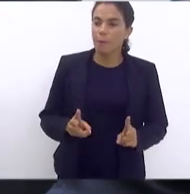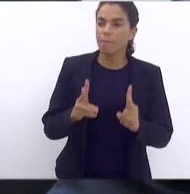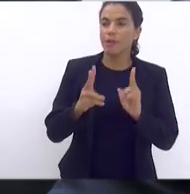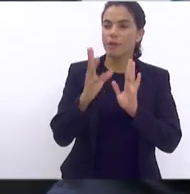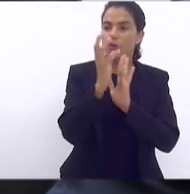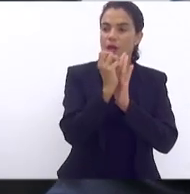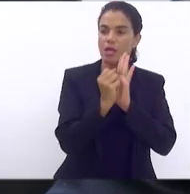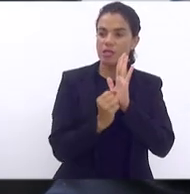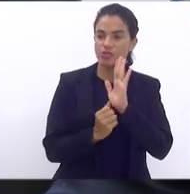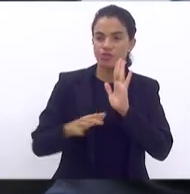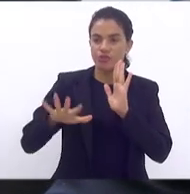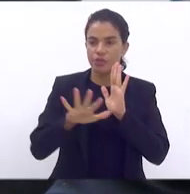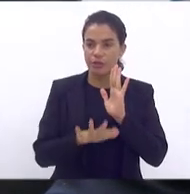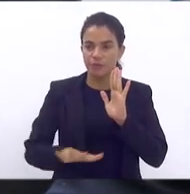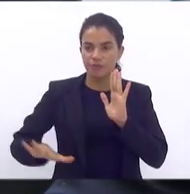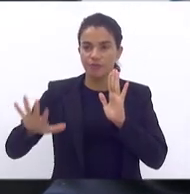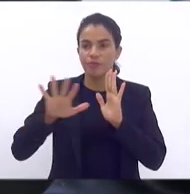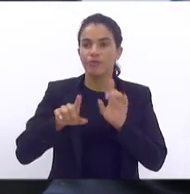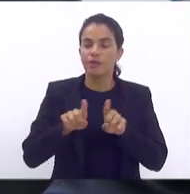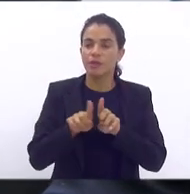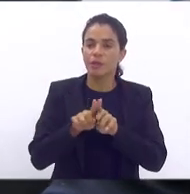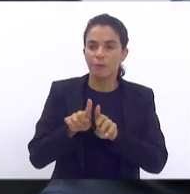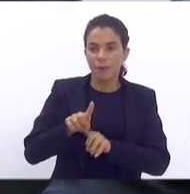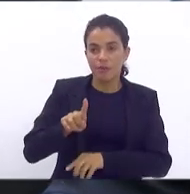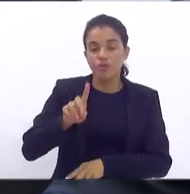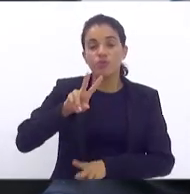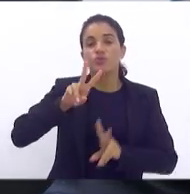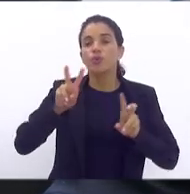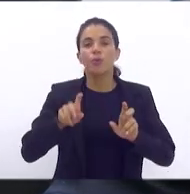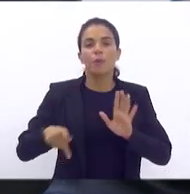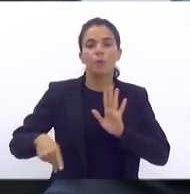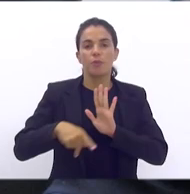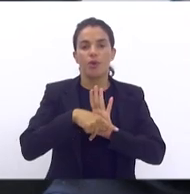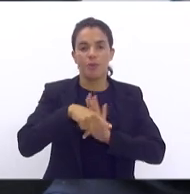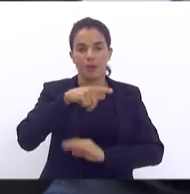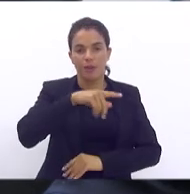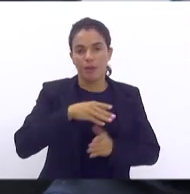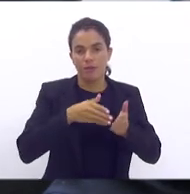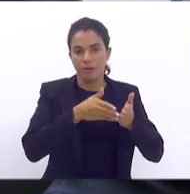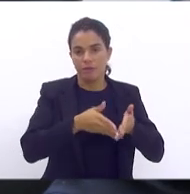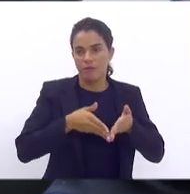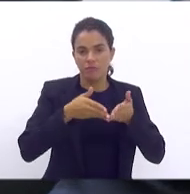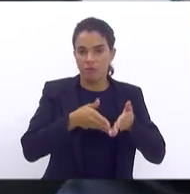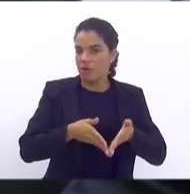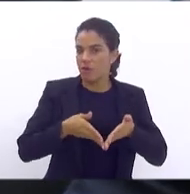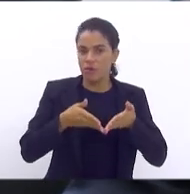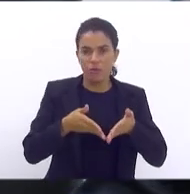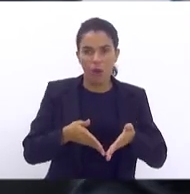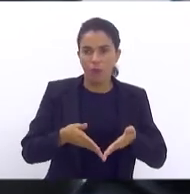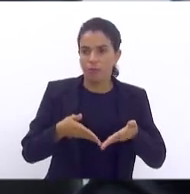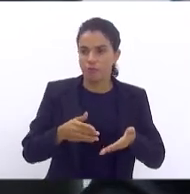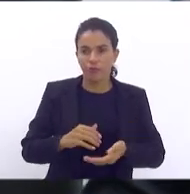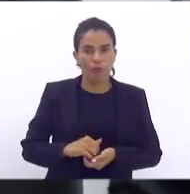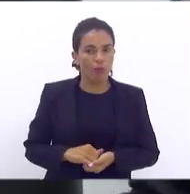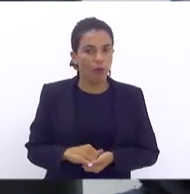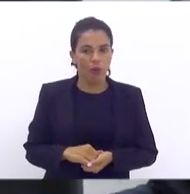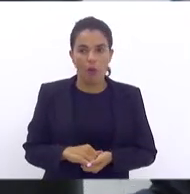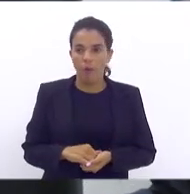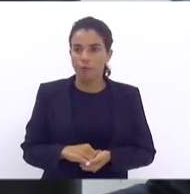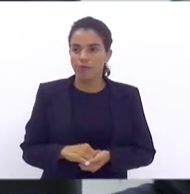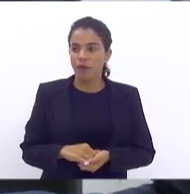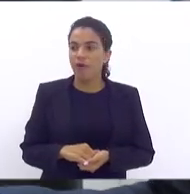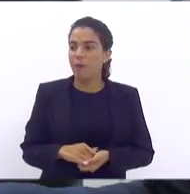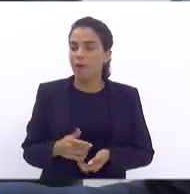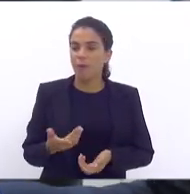geral e da propriedade naval. Então, a responsabilidade do Tribunal Marítimo. Então, estou fazendo pergunta